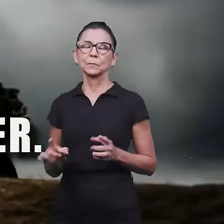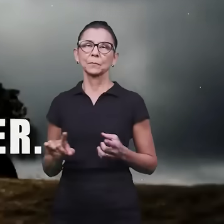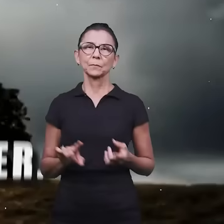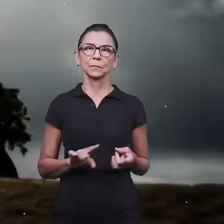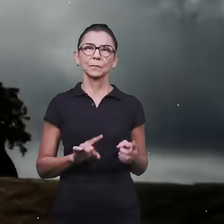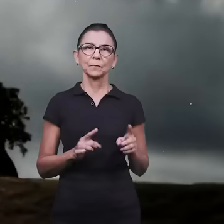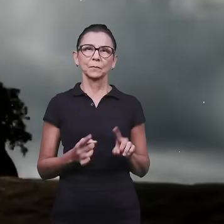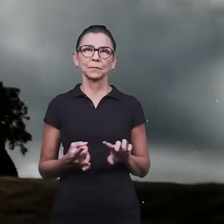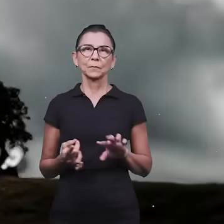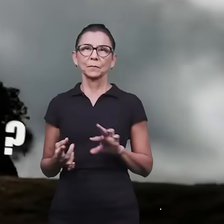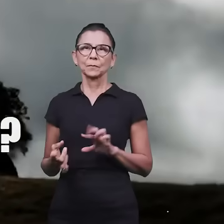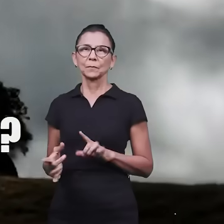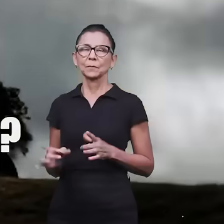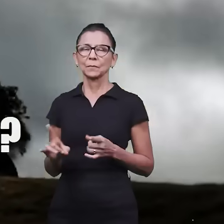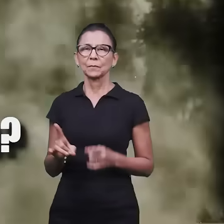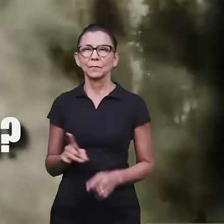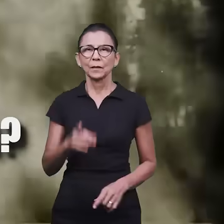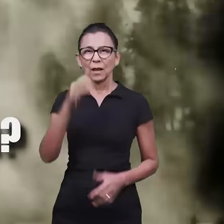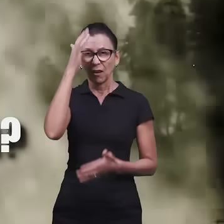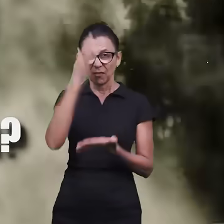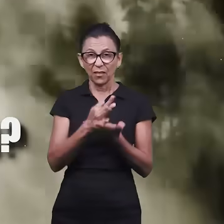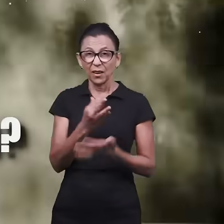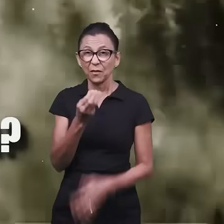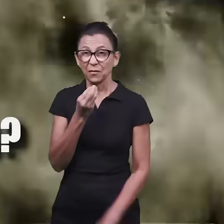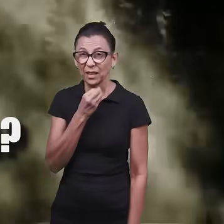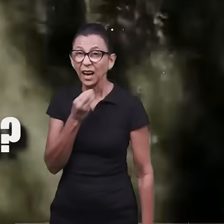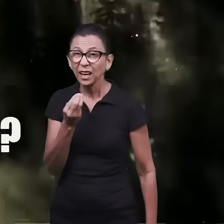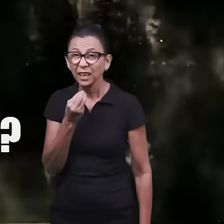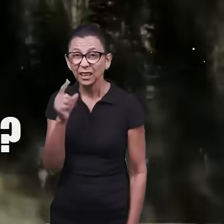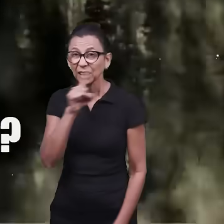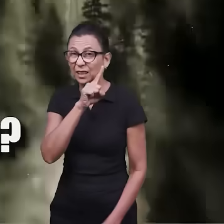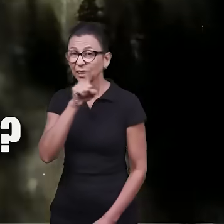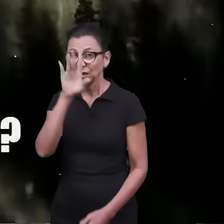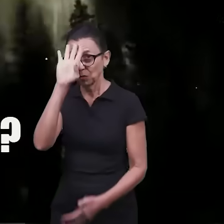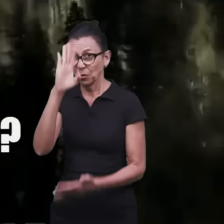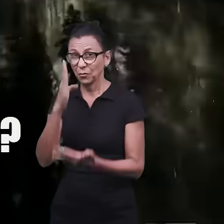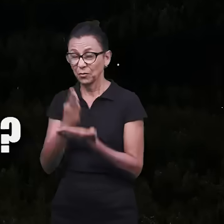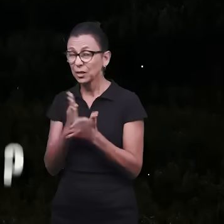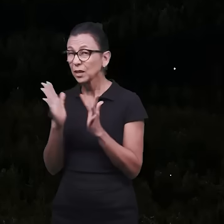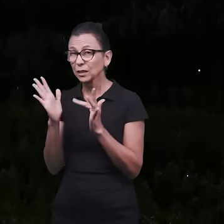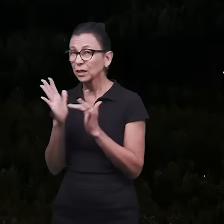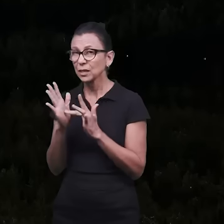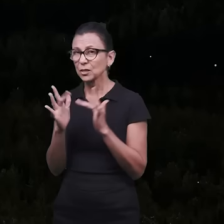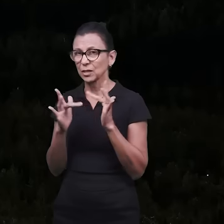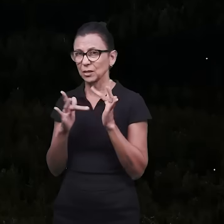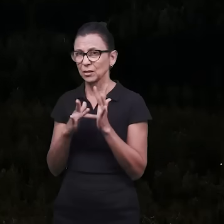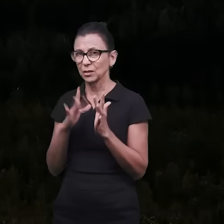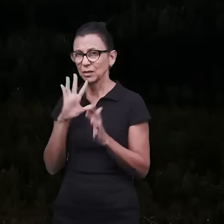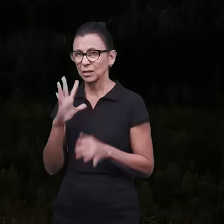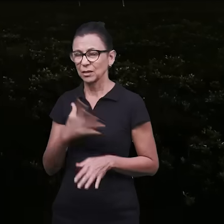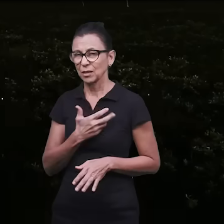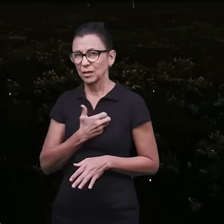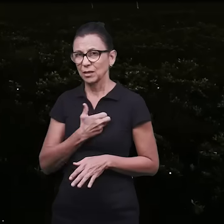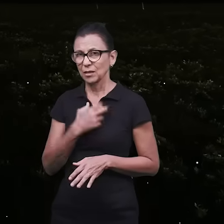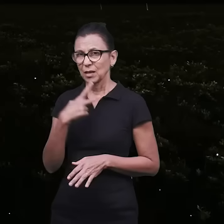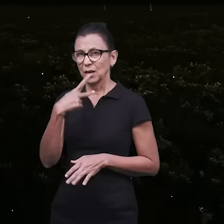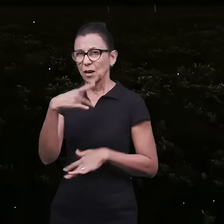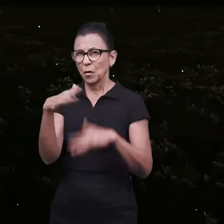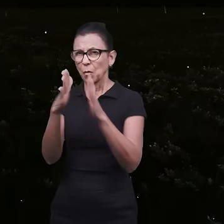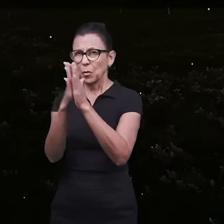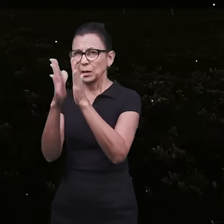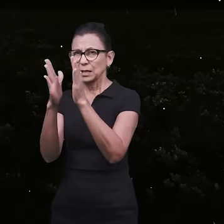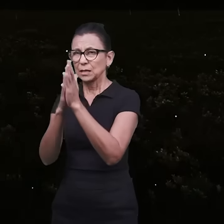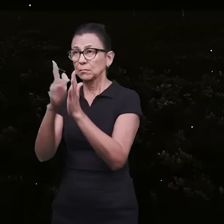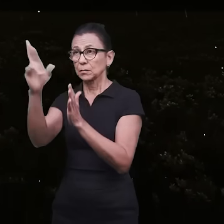nascer. Fraca está a tua fé no Salvador. Deus não ouve as tuas